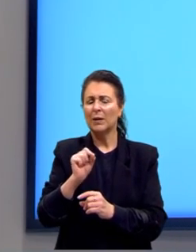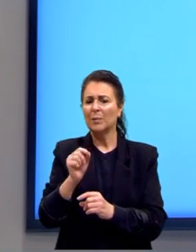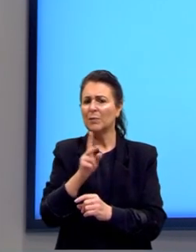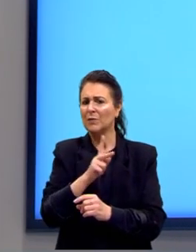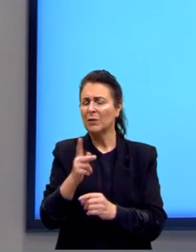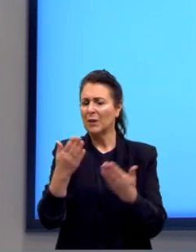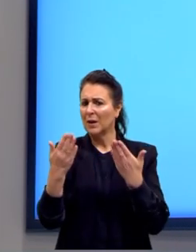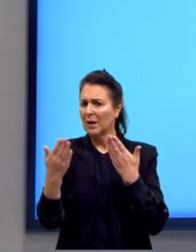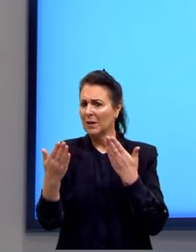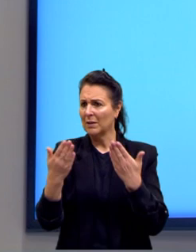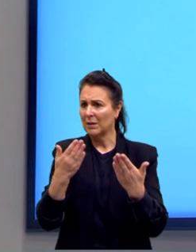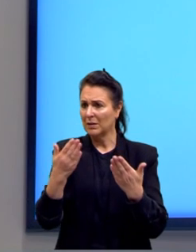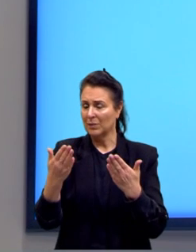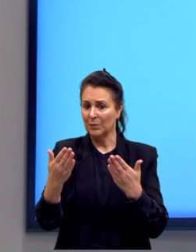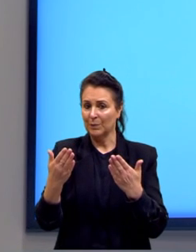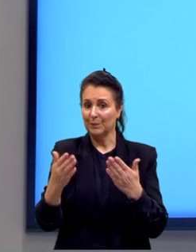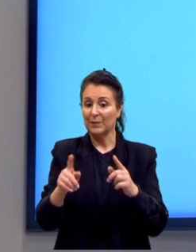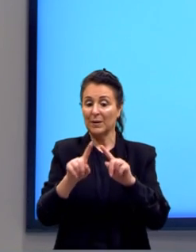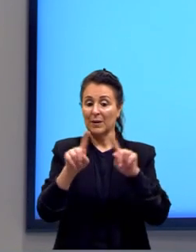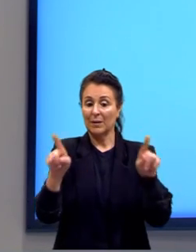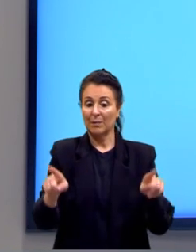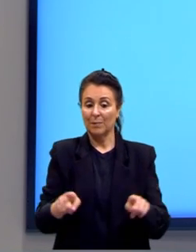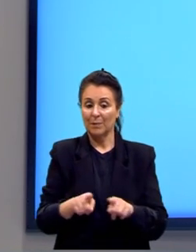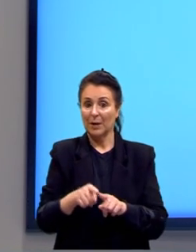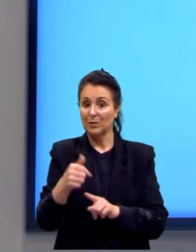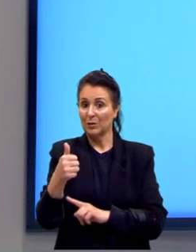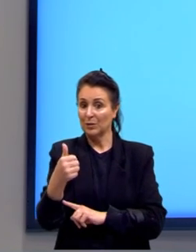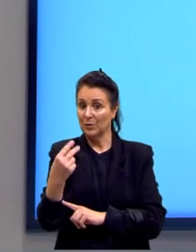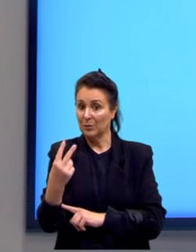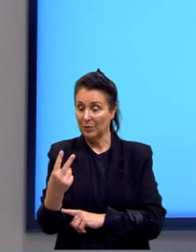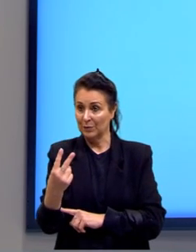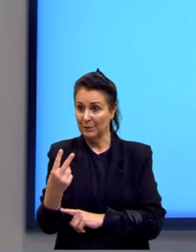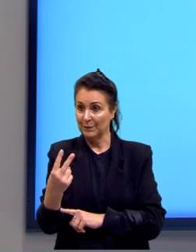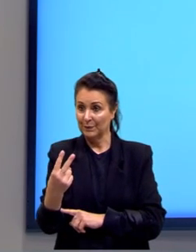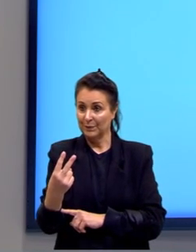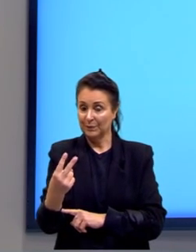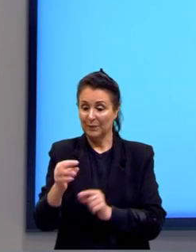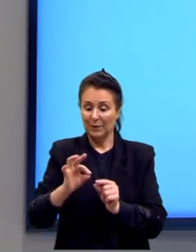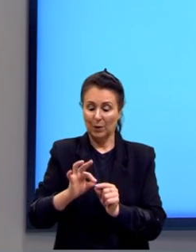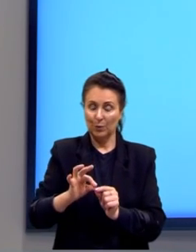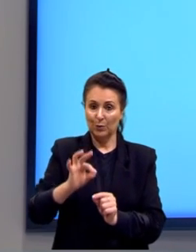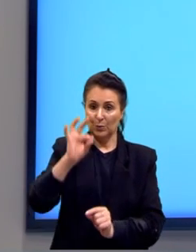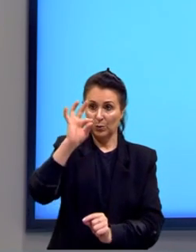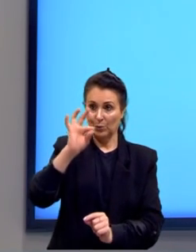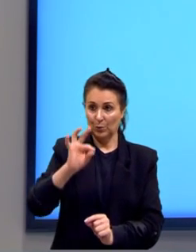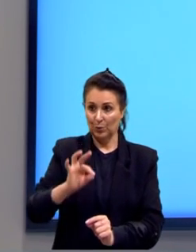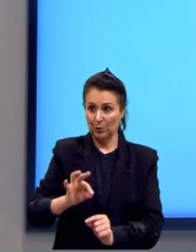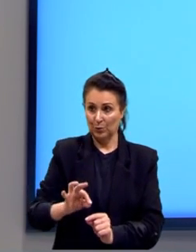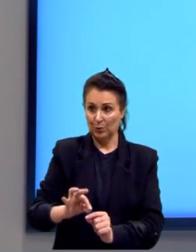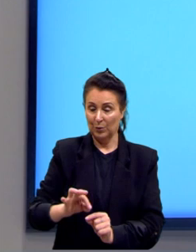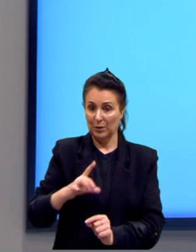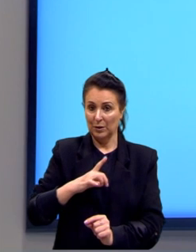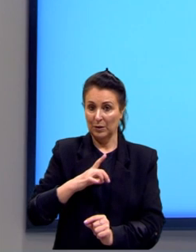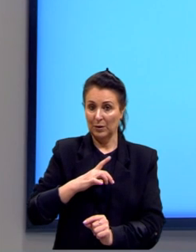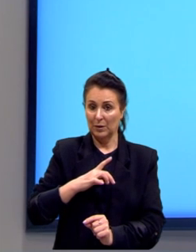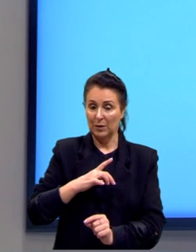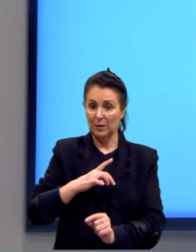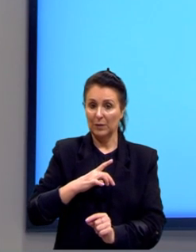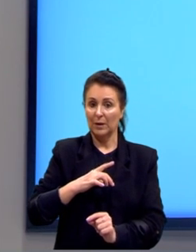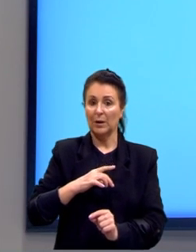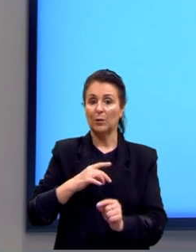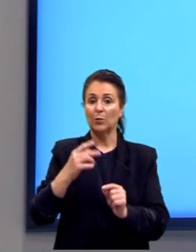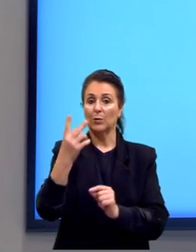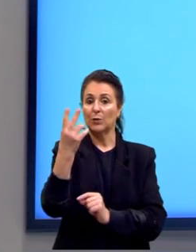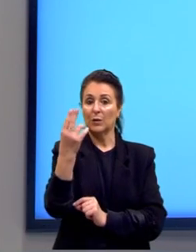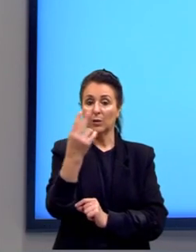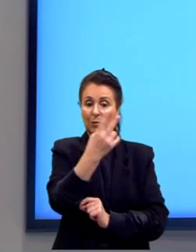analisei tá que na figura 2 se nós traçarmos aqui ó a altura nós temos exatamente um triângulo